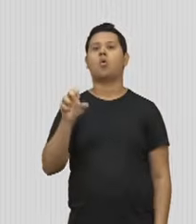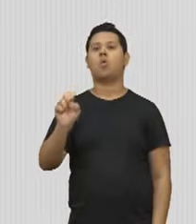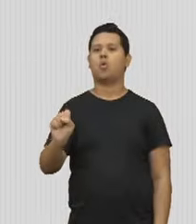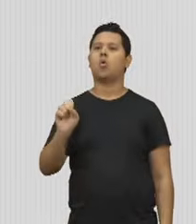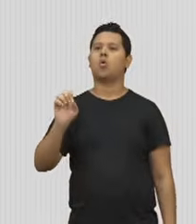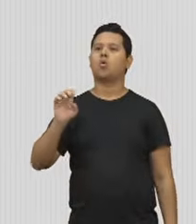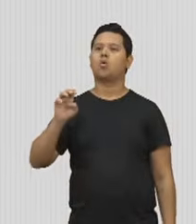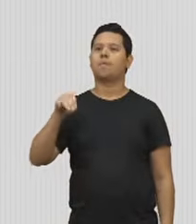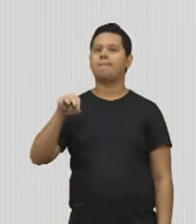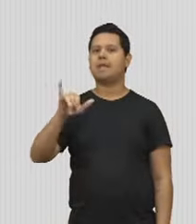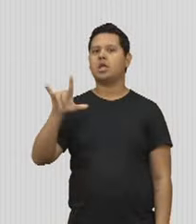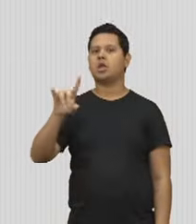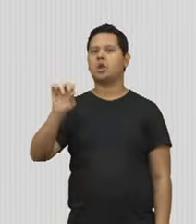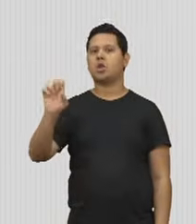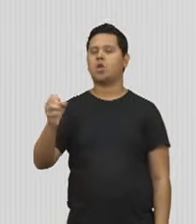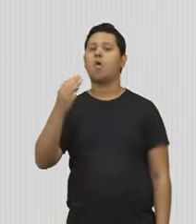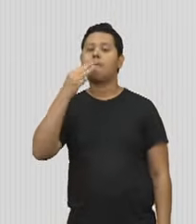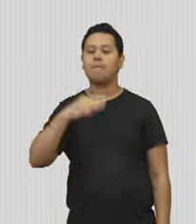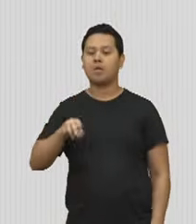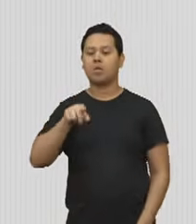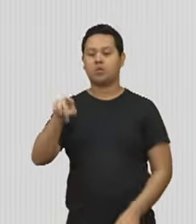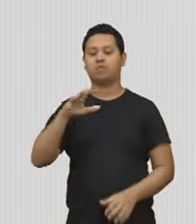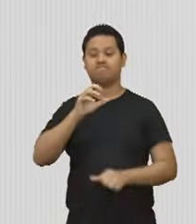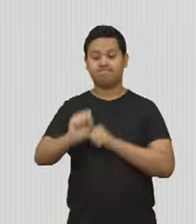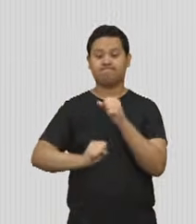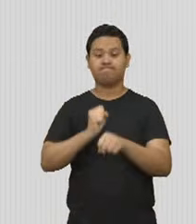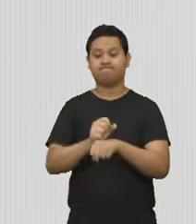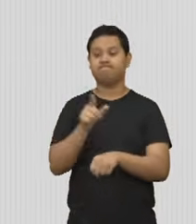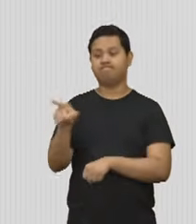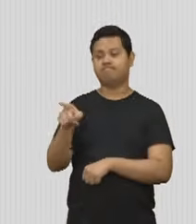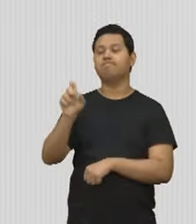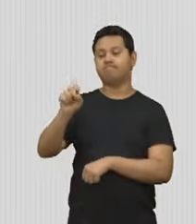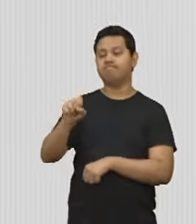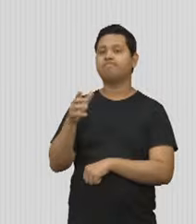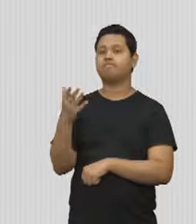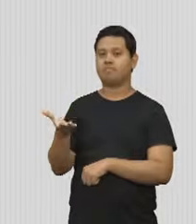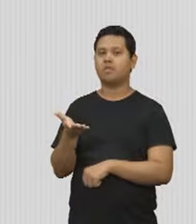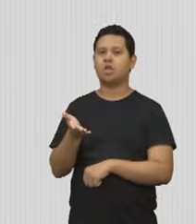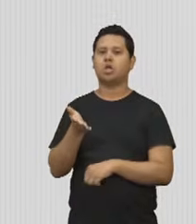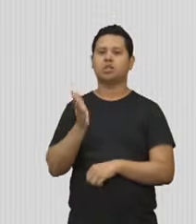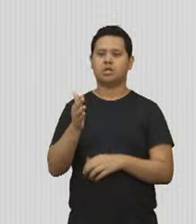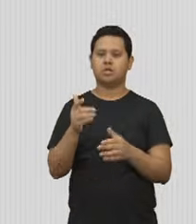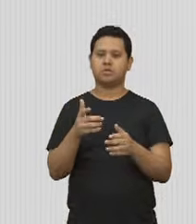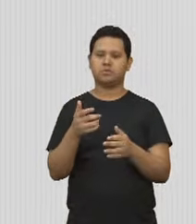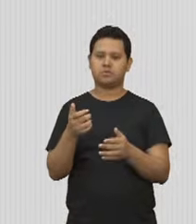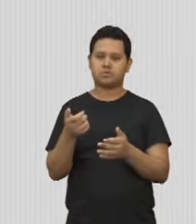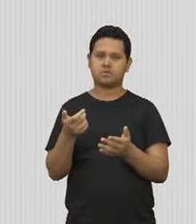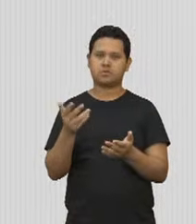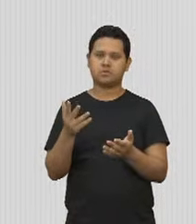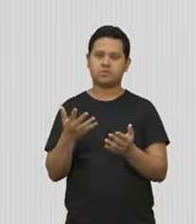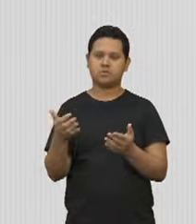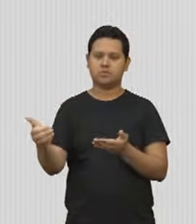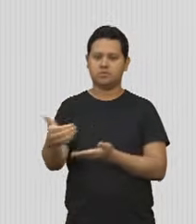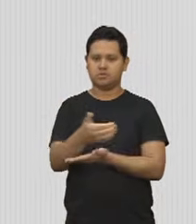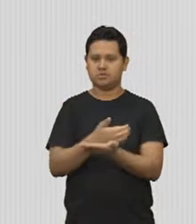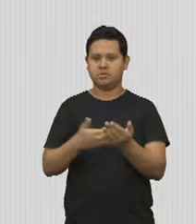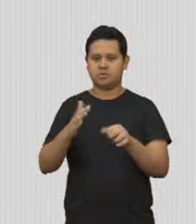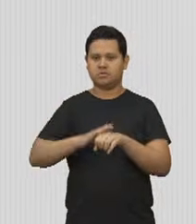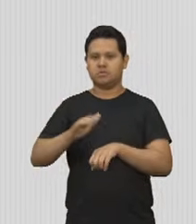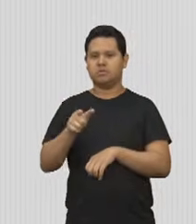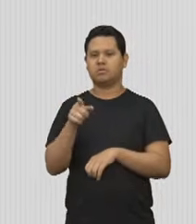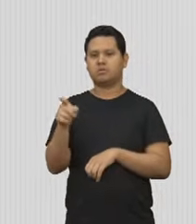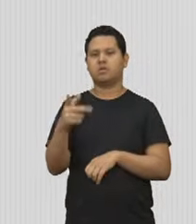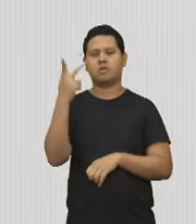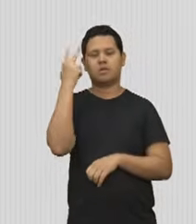milhões de reais por ano. Então, nesse caso, essas empresas sim, como elas recebem mais, como elas arrecadam mais,